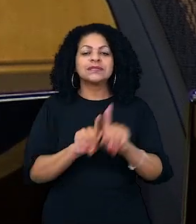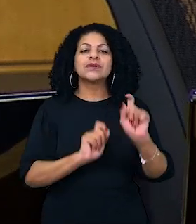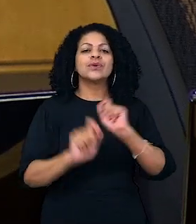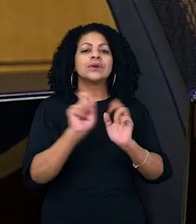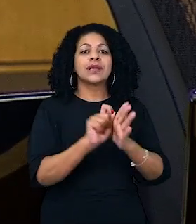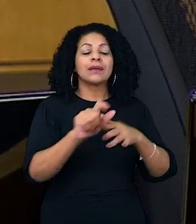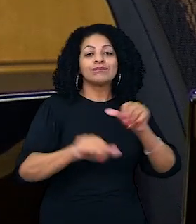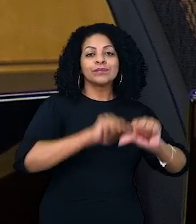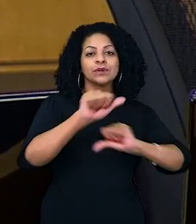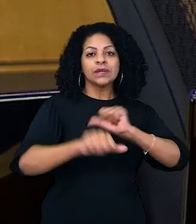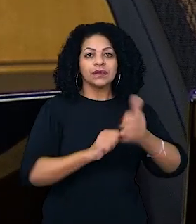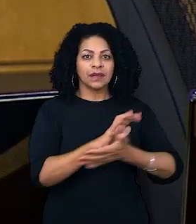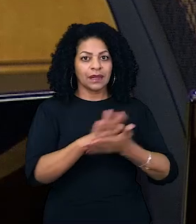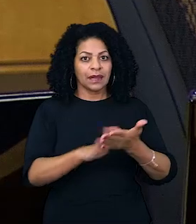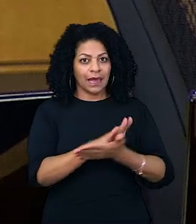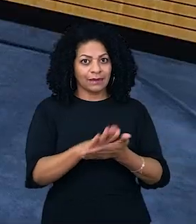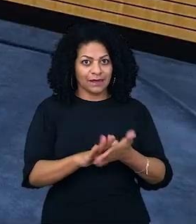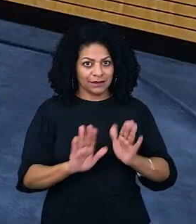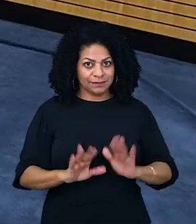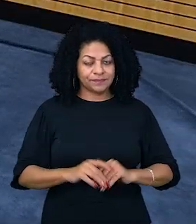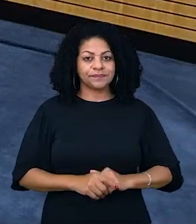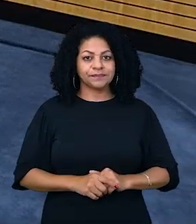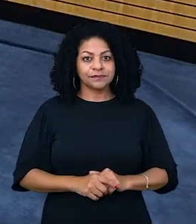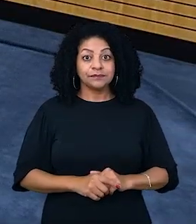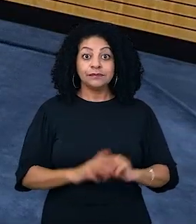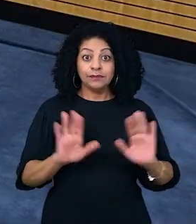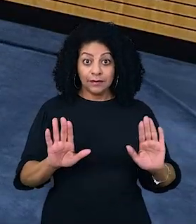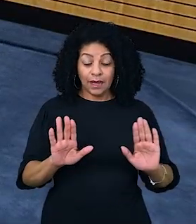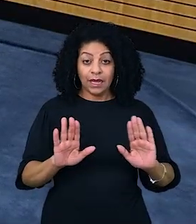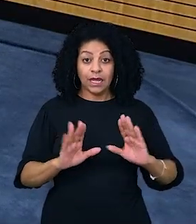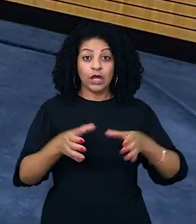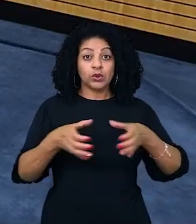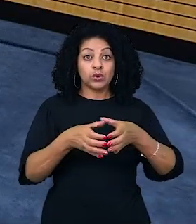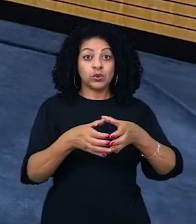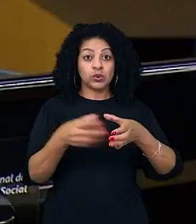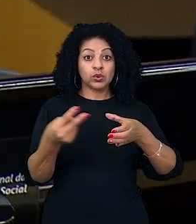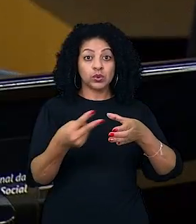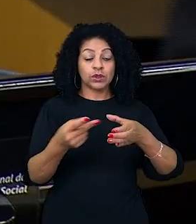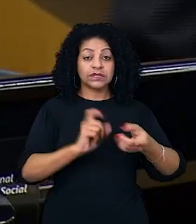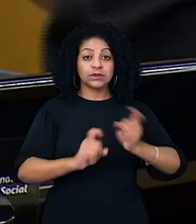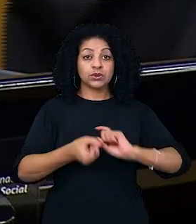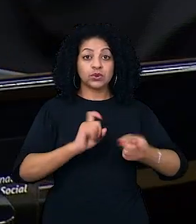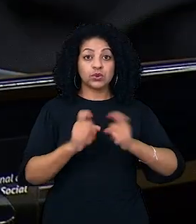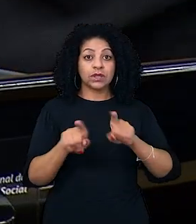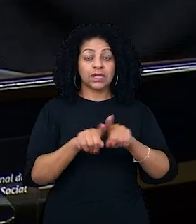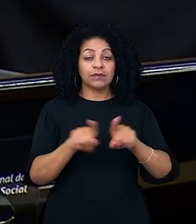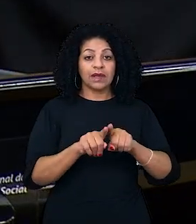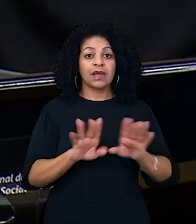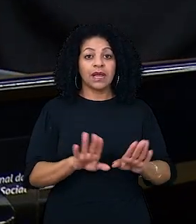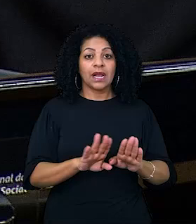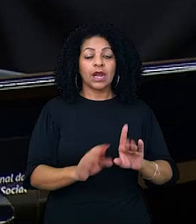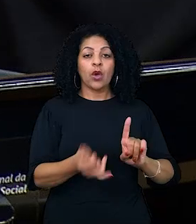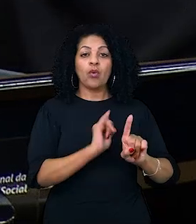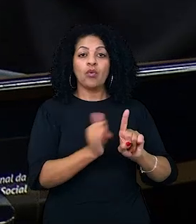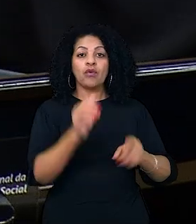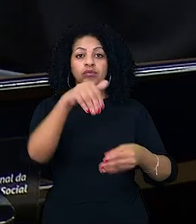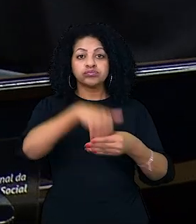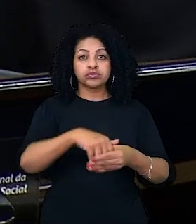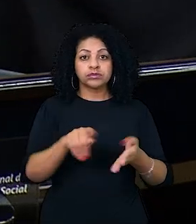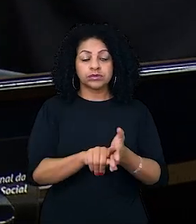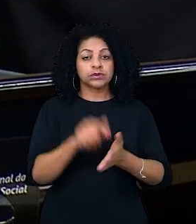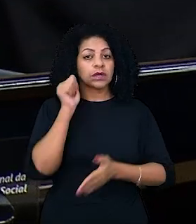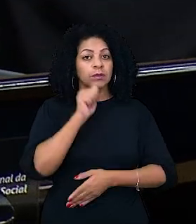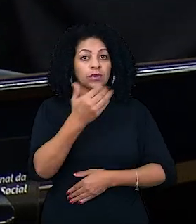ser alterada porque ela gera estabilidade. Por maioria, a seção 2 de dissídios individuais seguiu o voto da relatora,